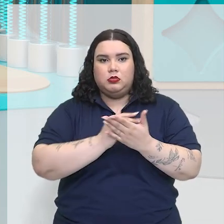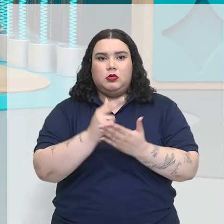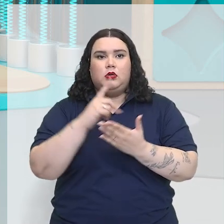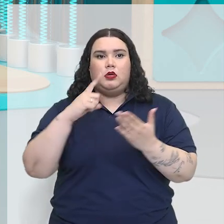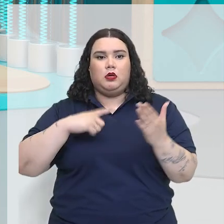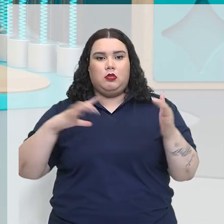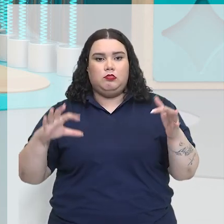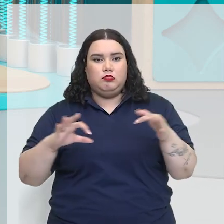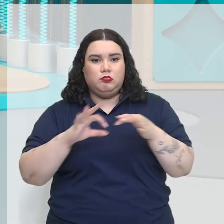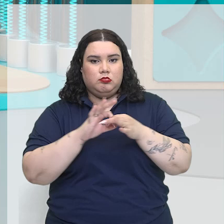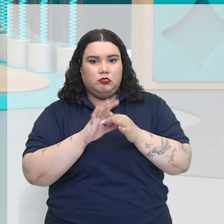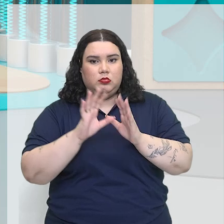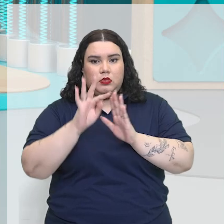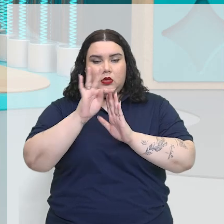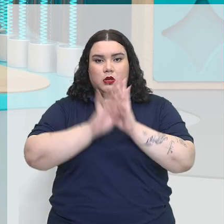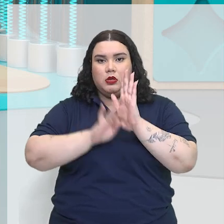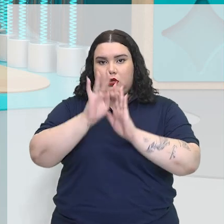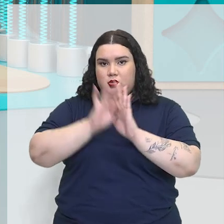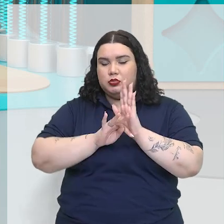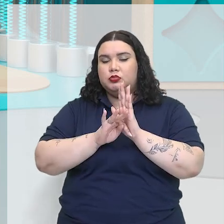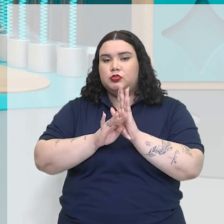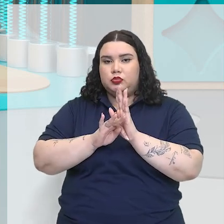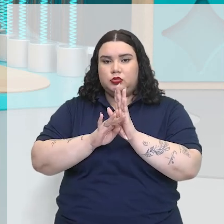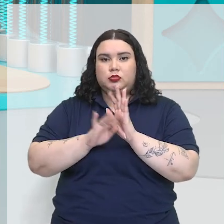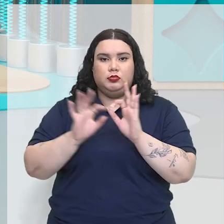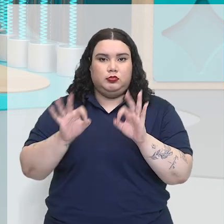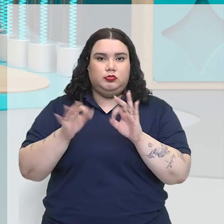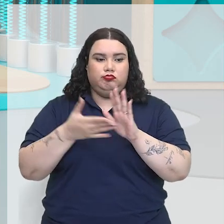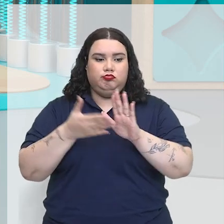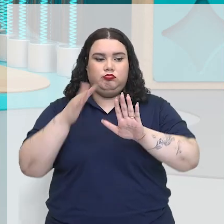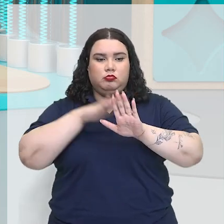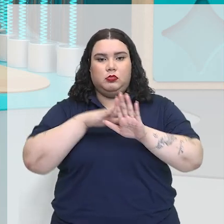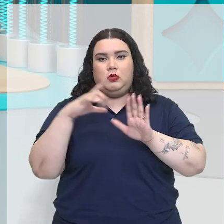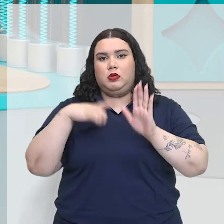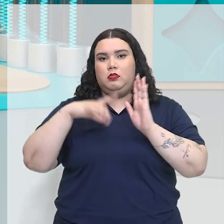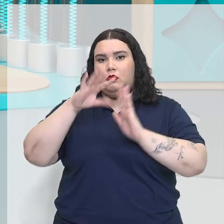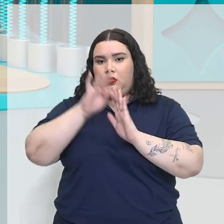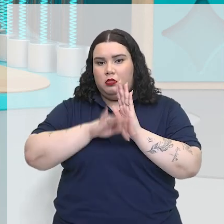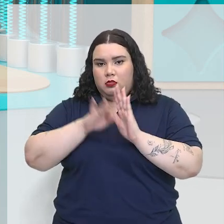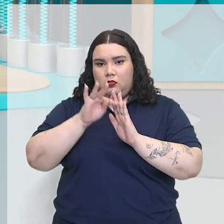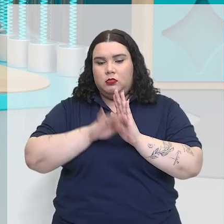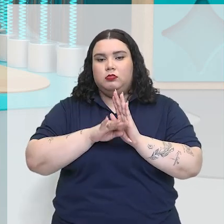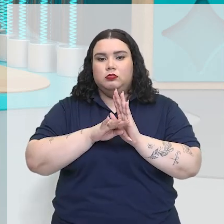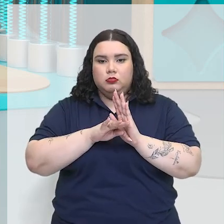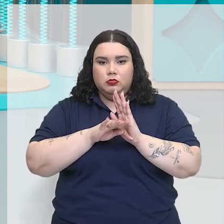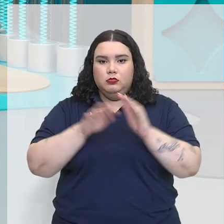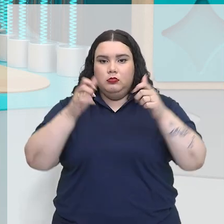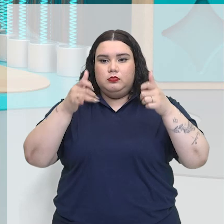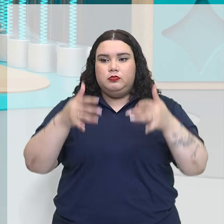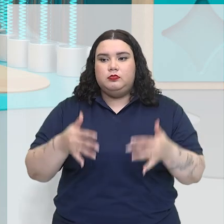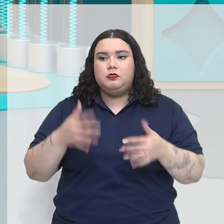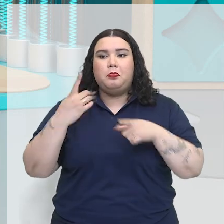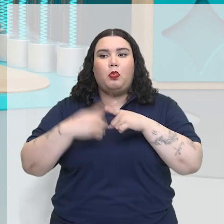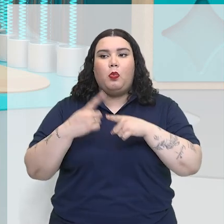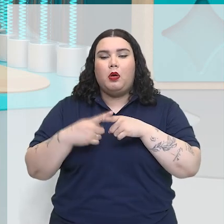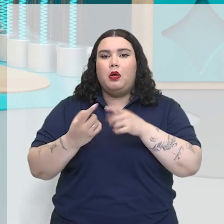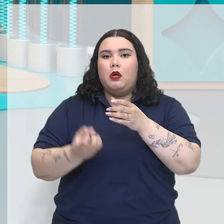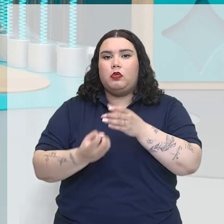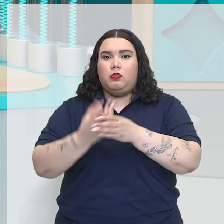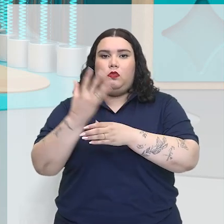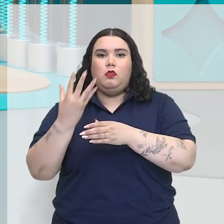por trás dele, existe uma idealização, uma ideologia, existe uma justificativa para ter